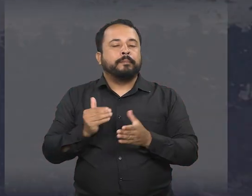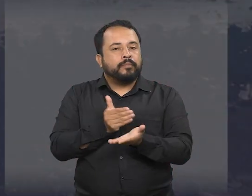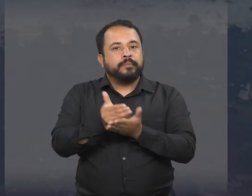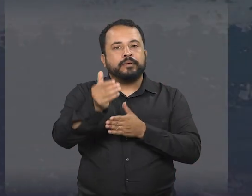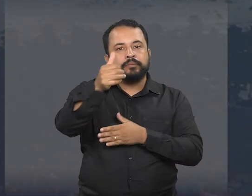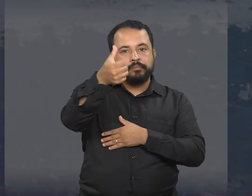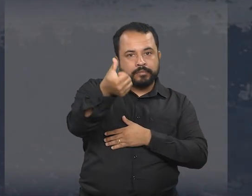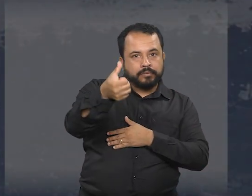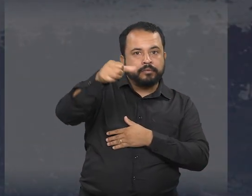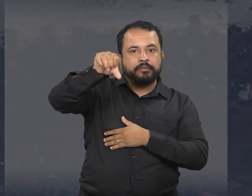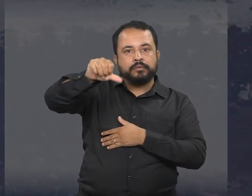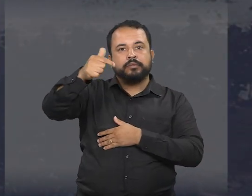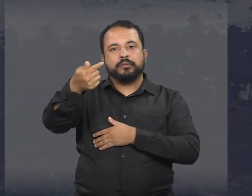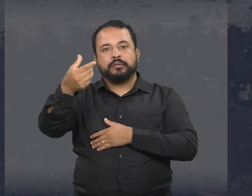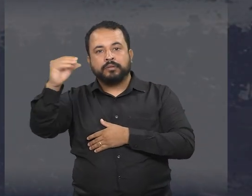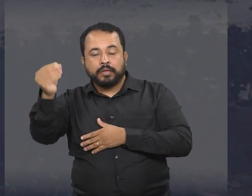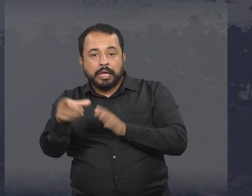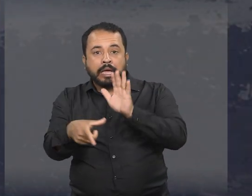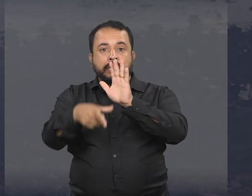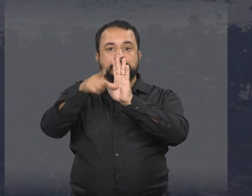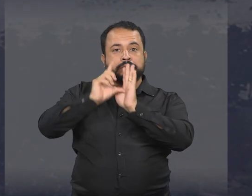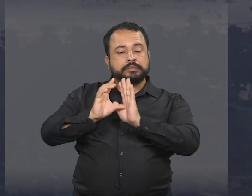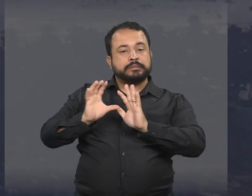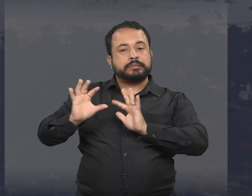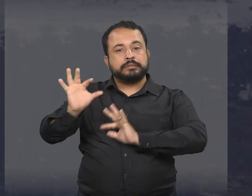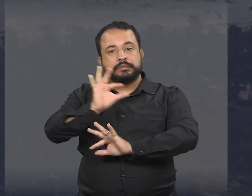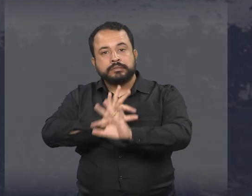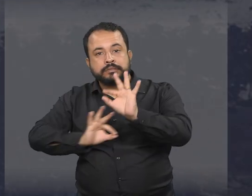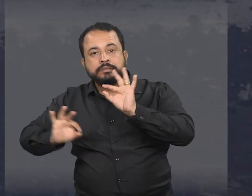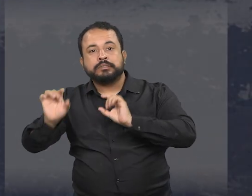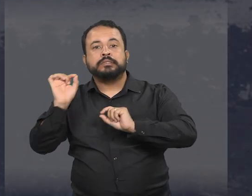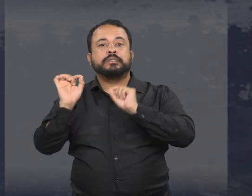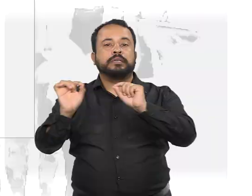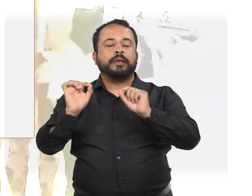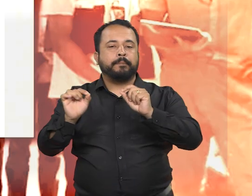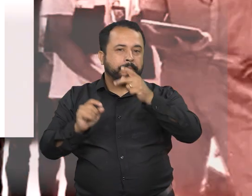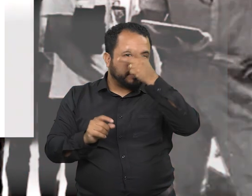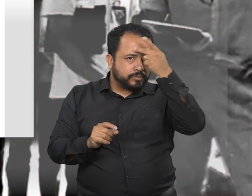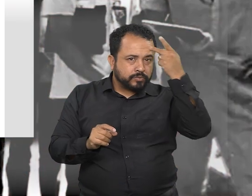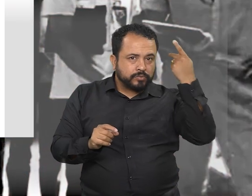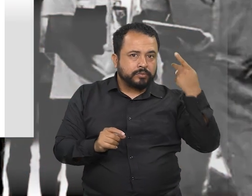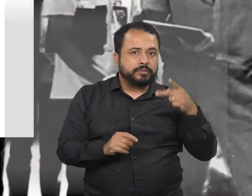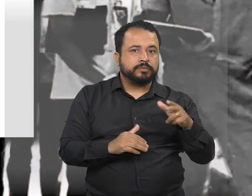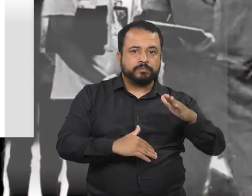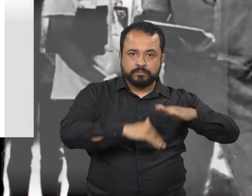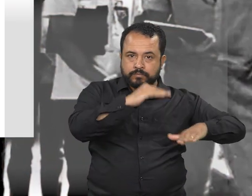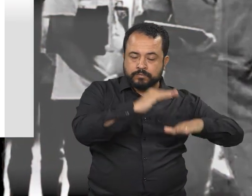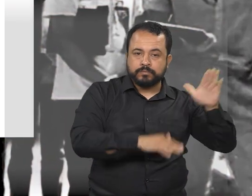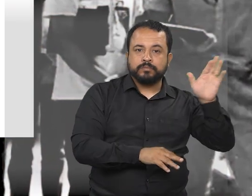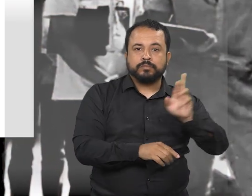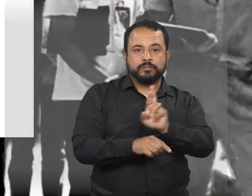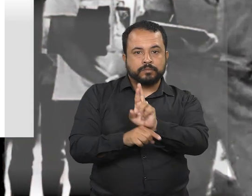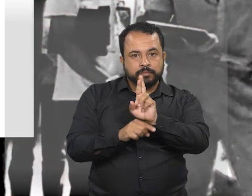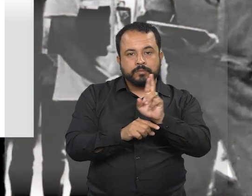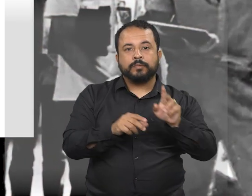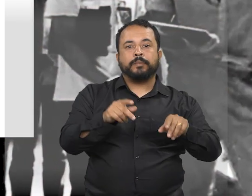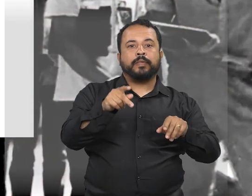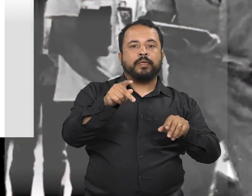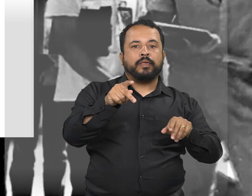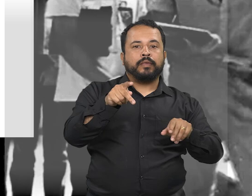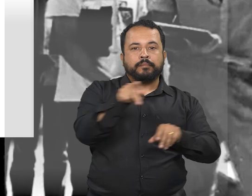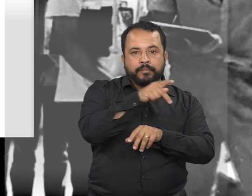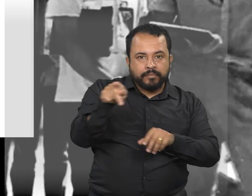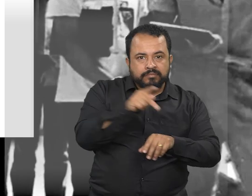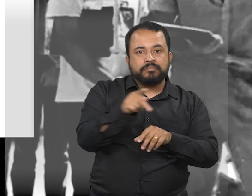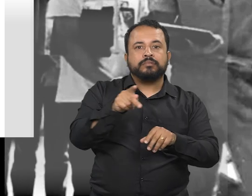No início dos anos 70, antes mesmo de começar a operação da sal-gema, alguns ambientalistas, professores e